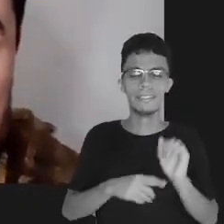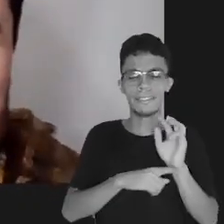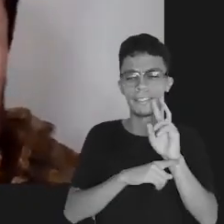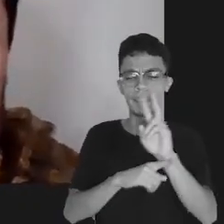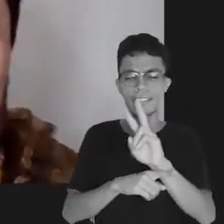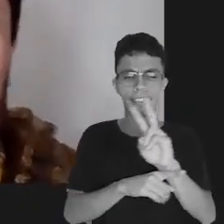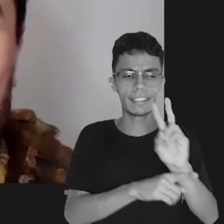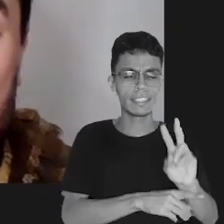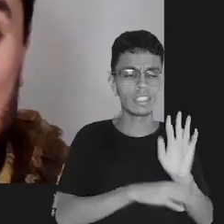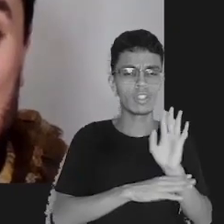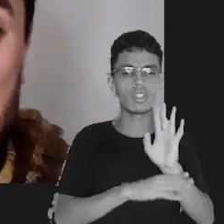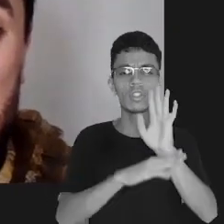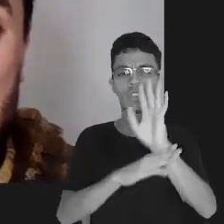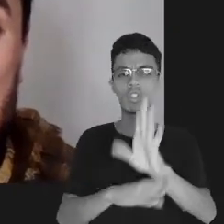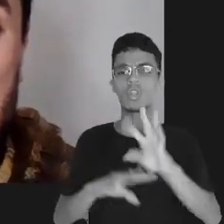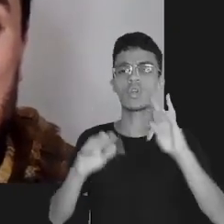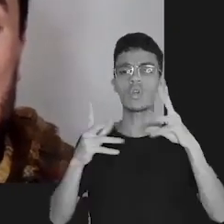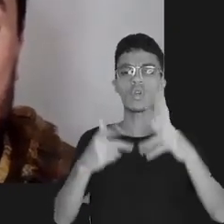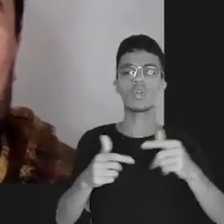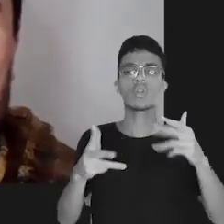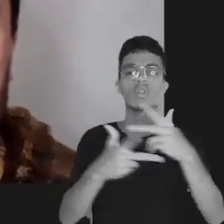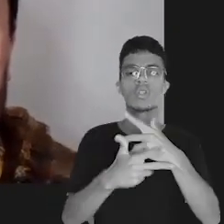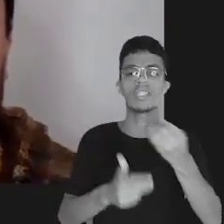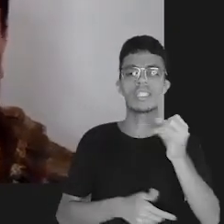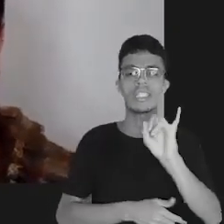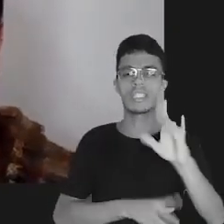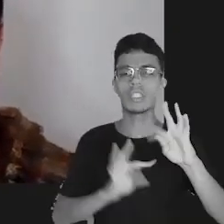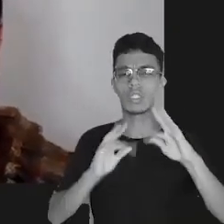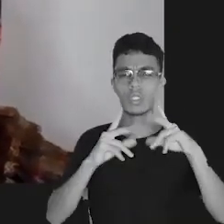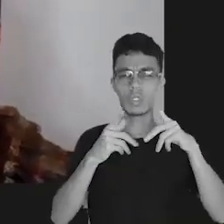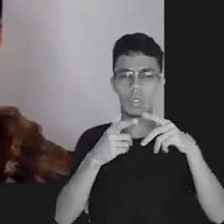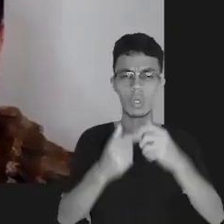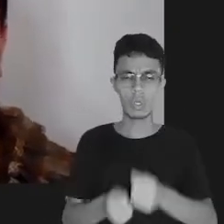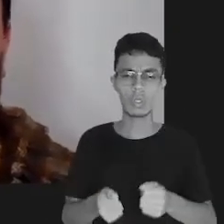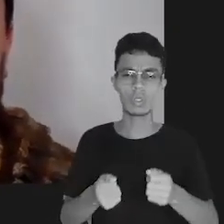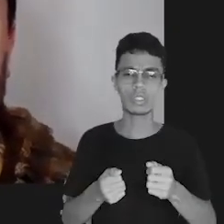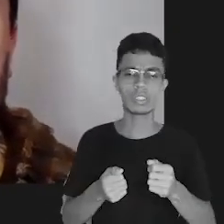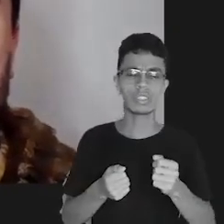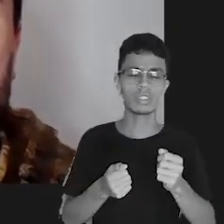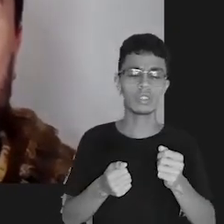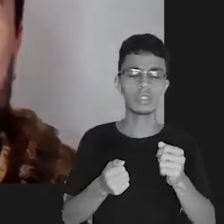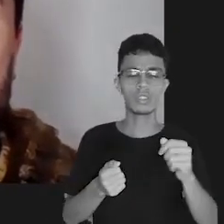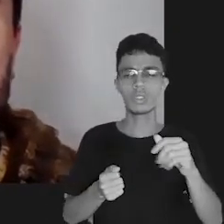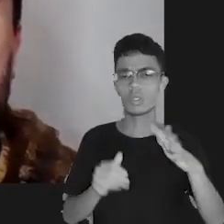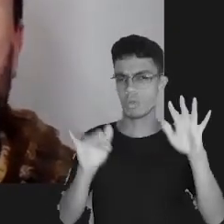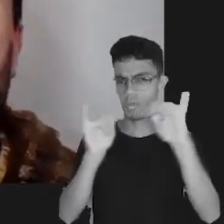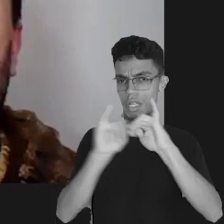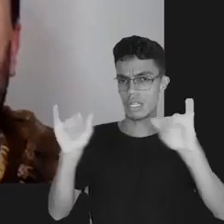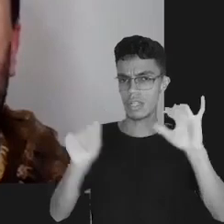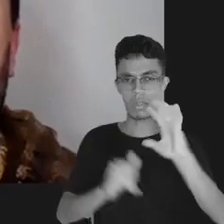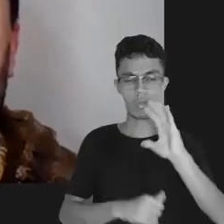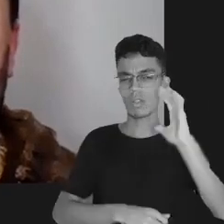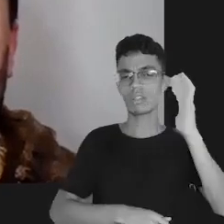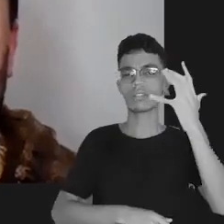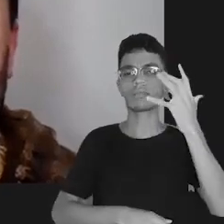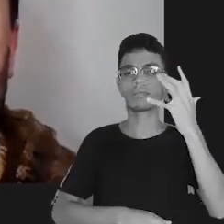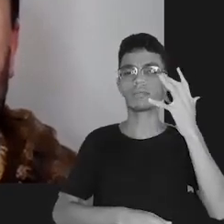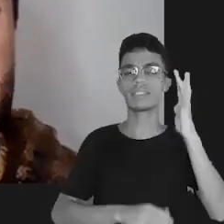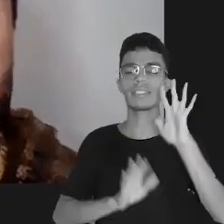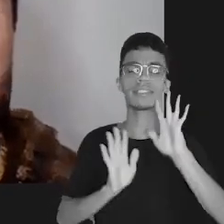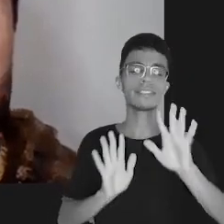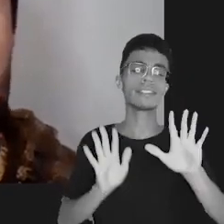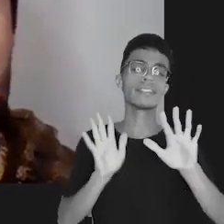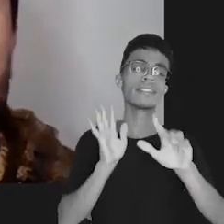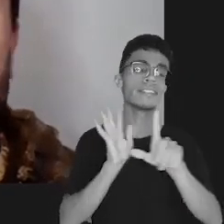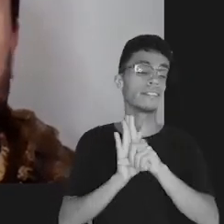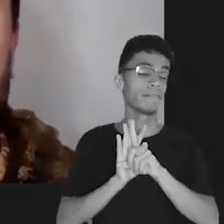e qualquer visão. Se tudo isso não se cumprir, a